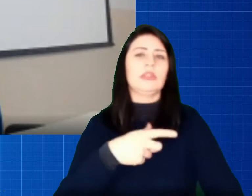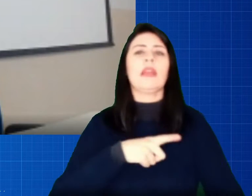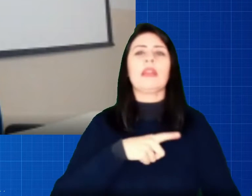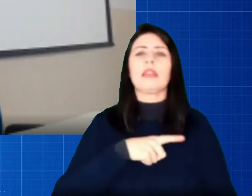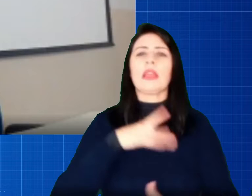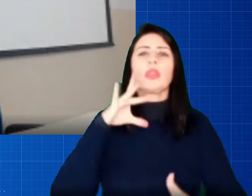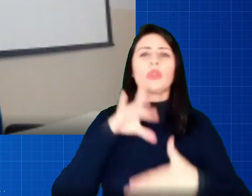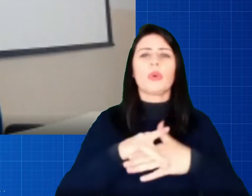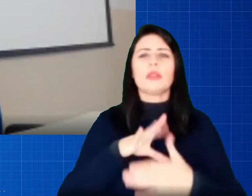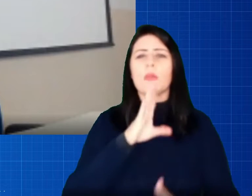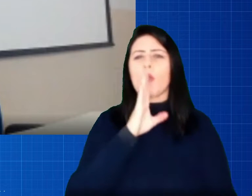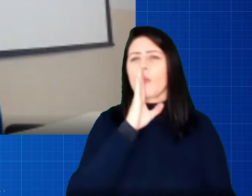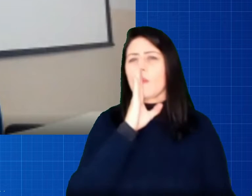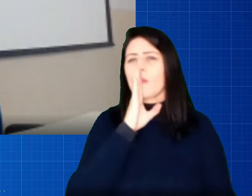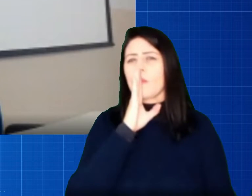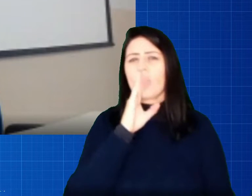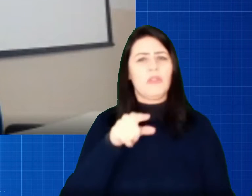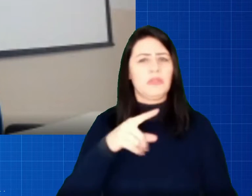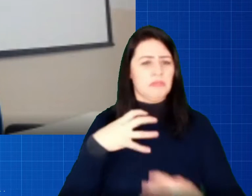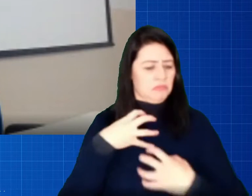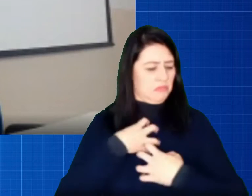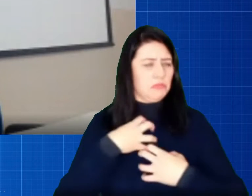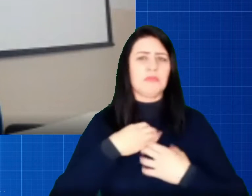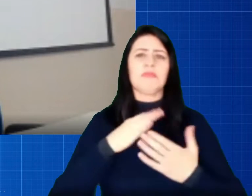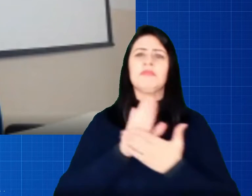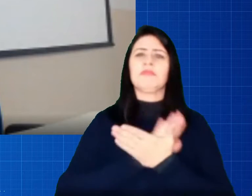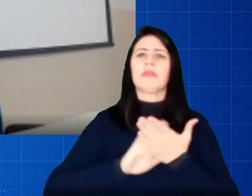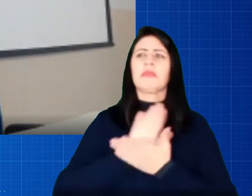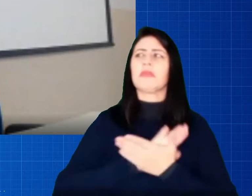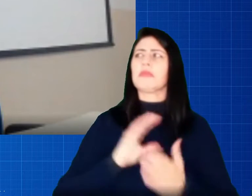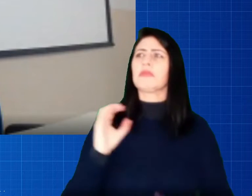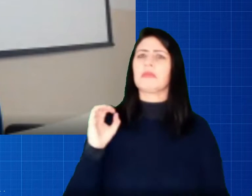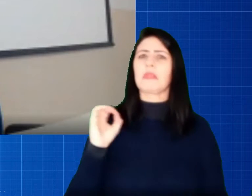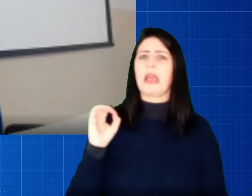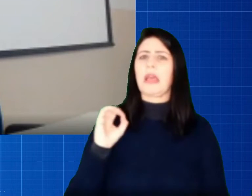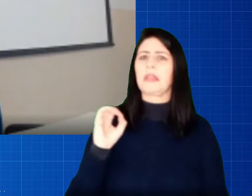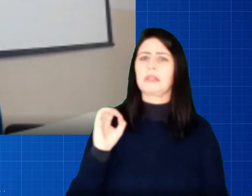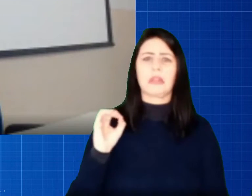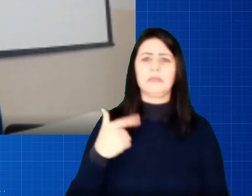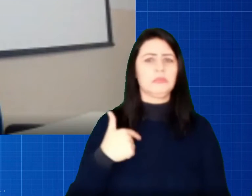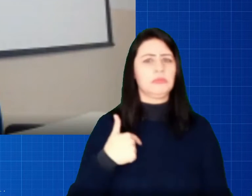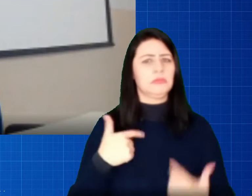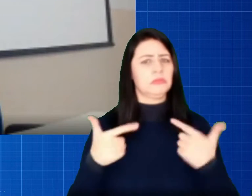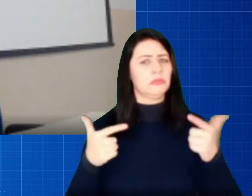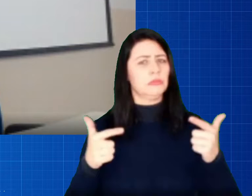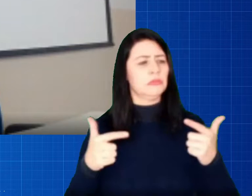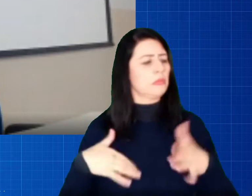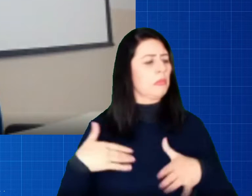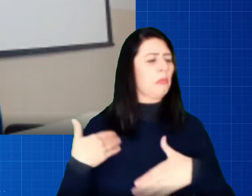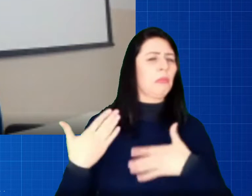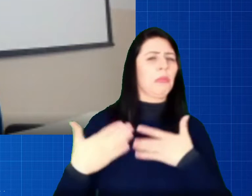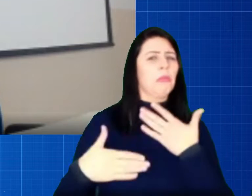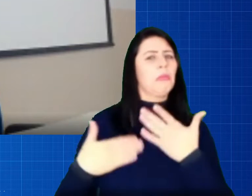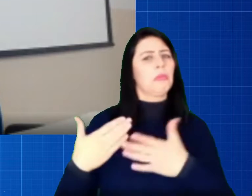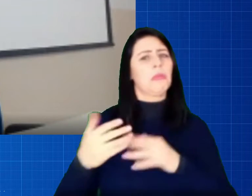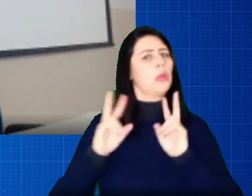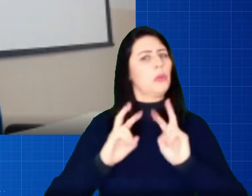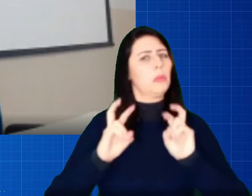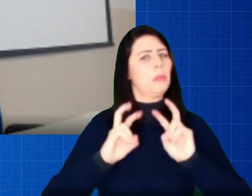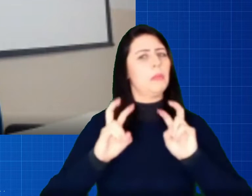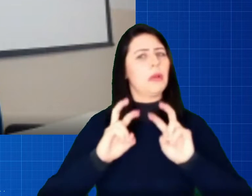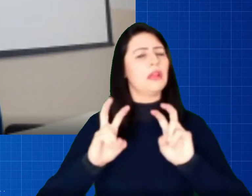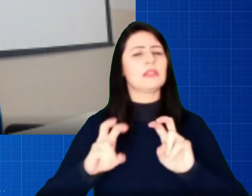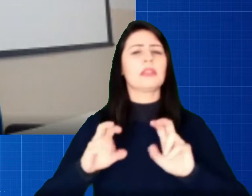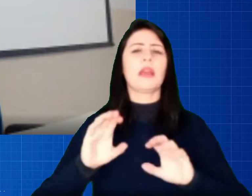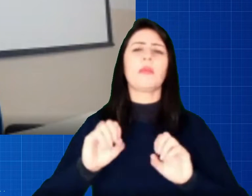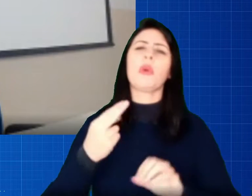são silenciosas, elas são assintomáticas, que a gente diz, né? Não tem sintomas, passa despercebido, ou às